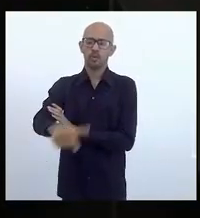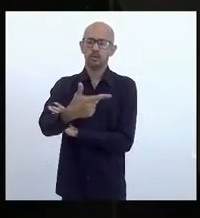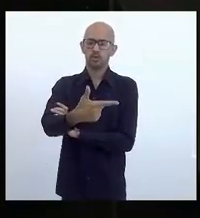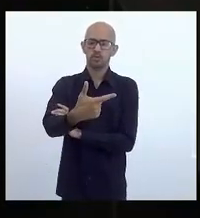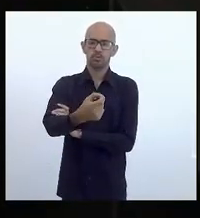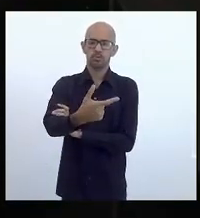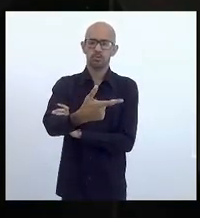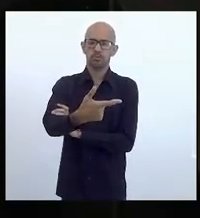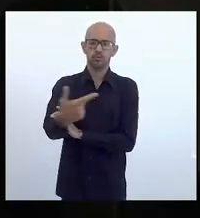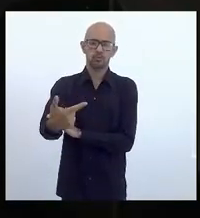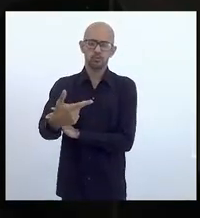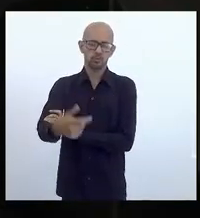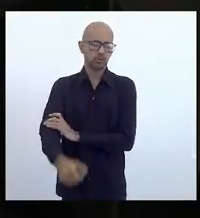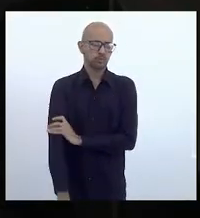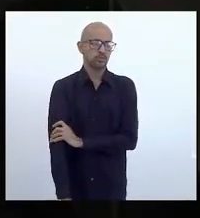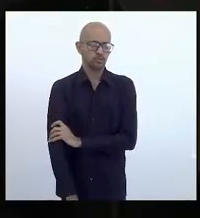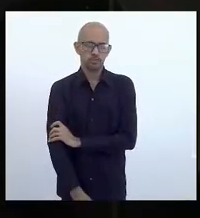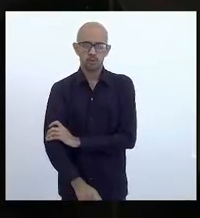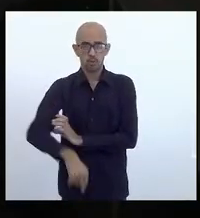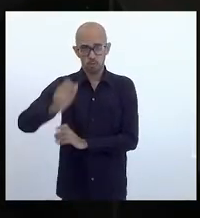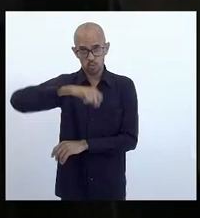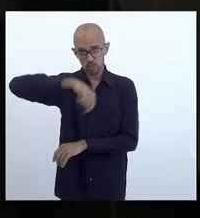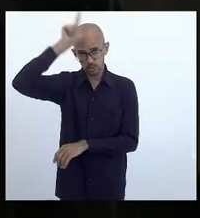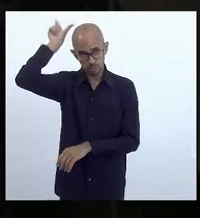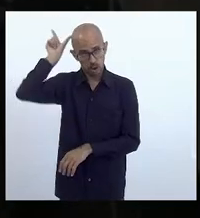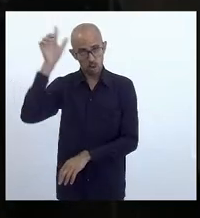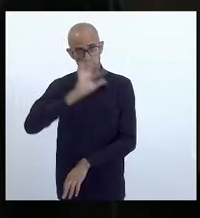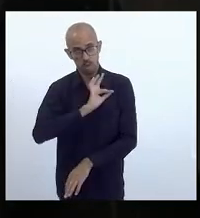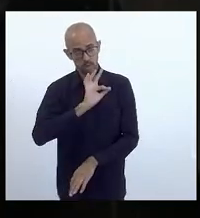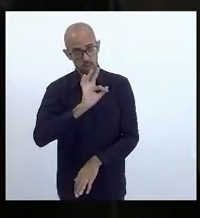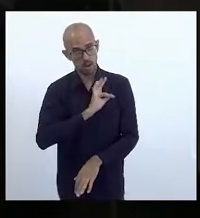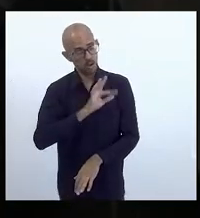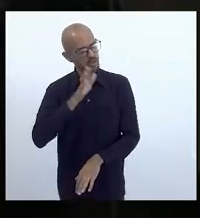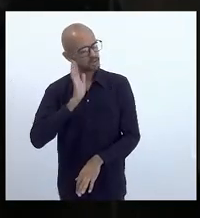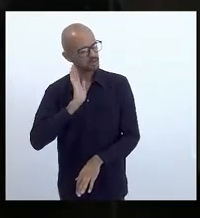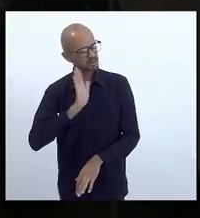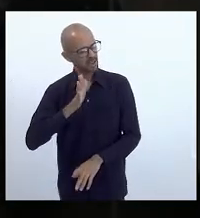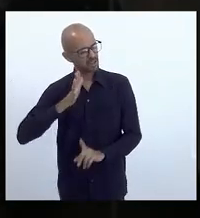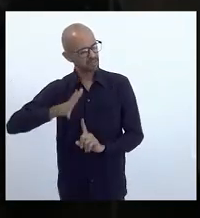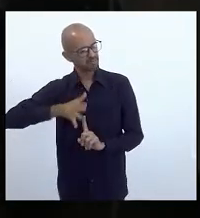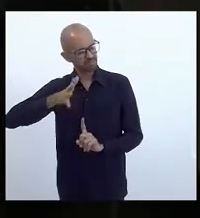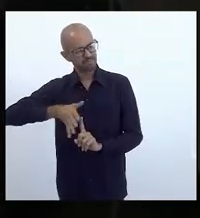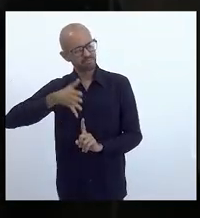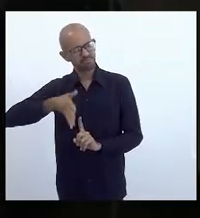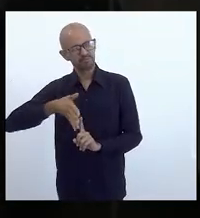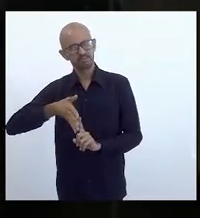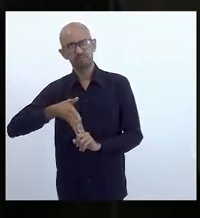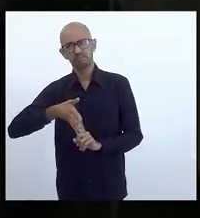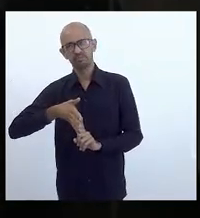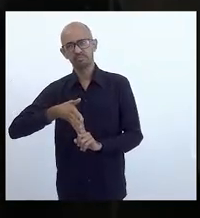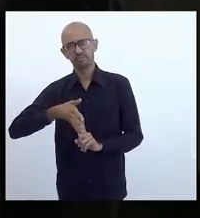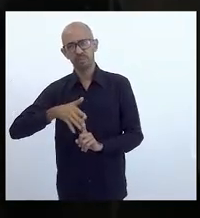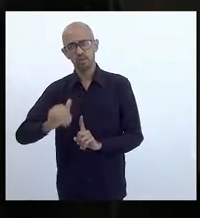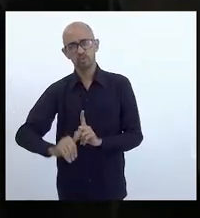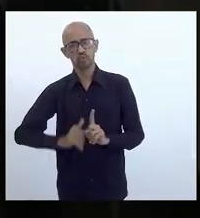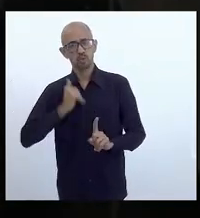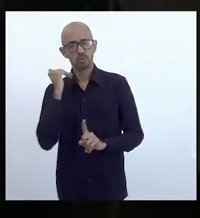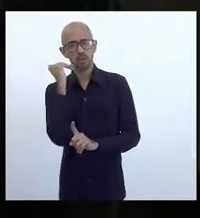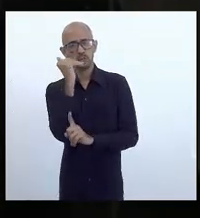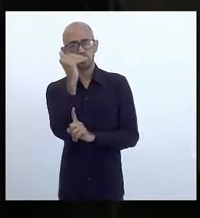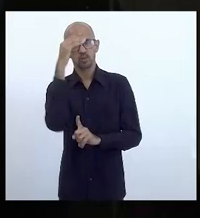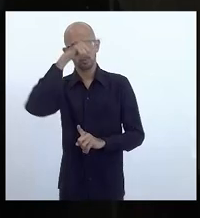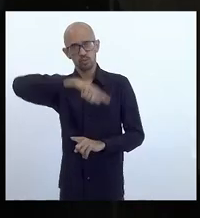Aqui o deputado Luiz Paulo e a deputada Marta Rocha já trouxeram algumas questões, sobretudo o deputado Luiz Paulo,